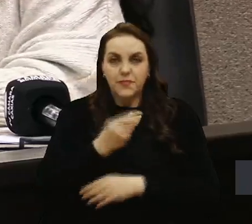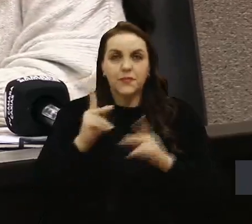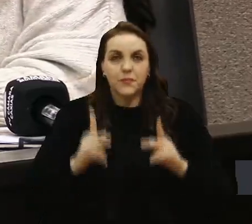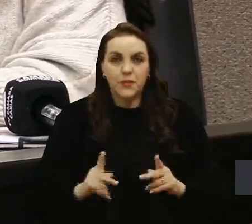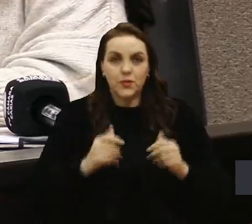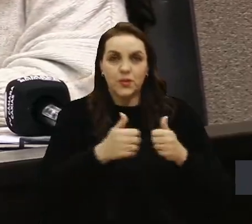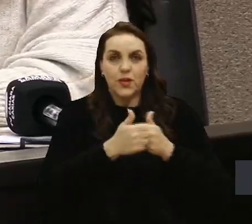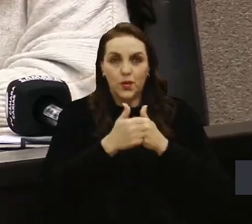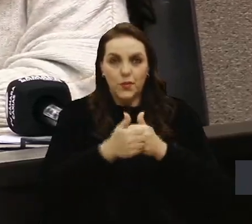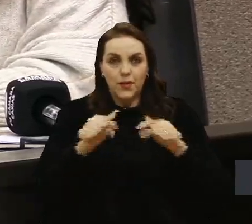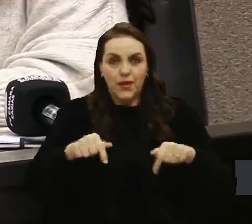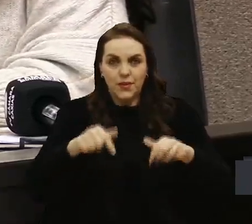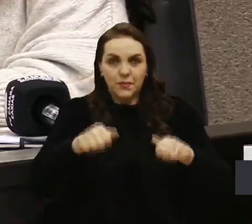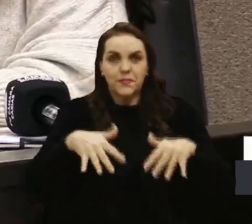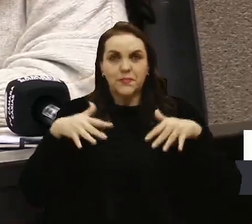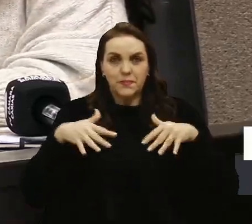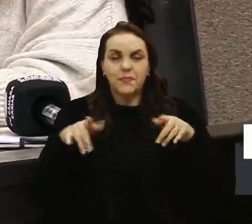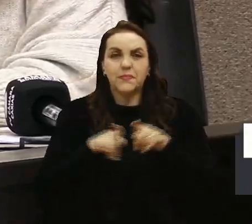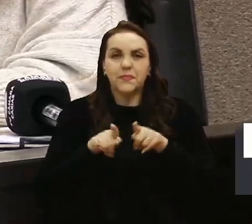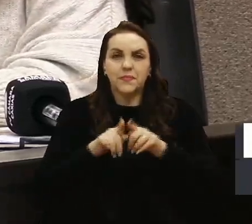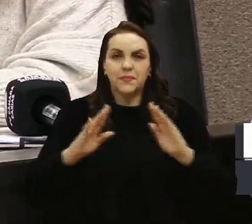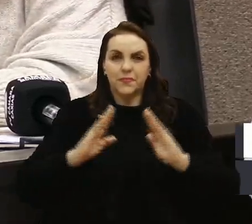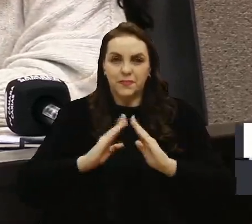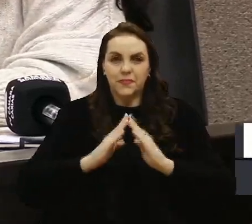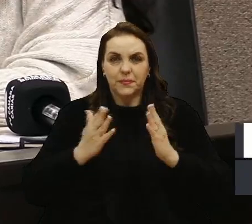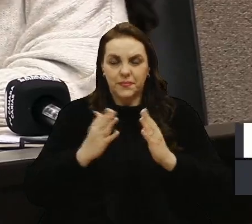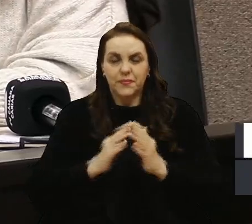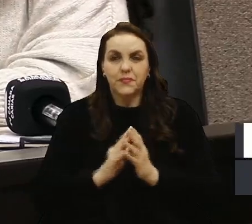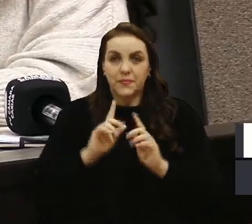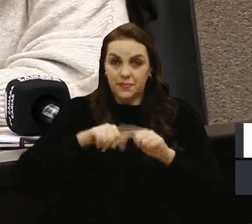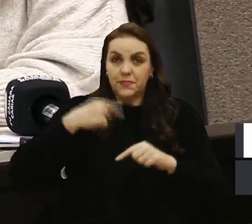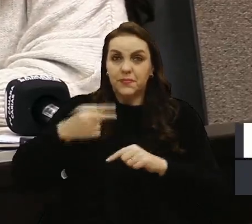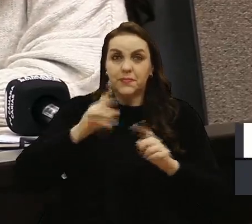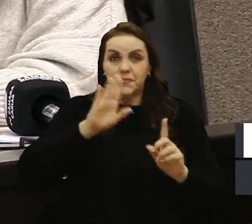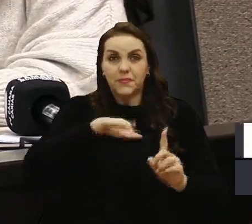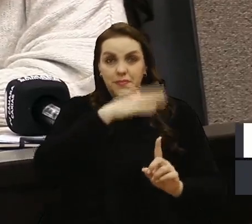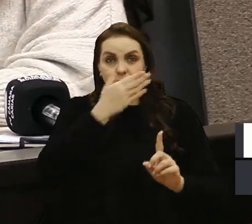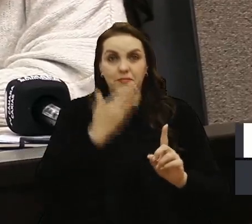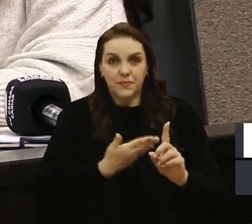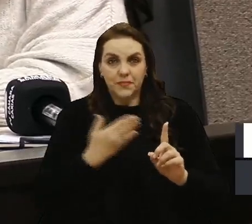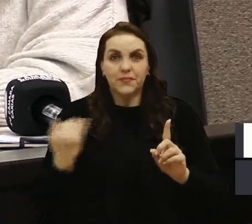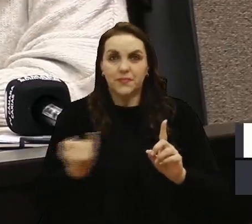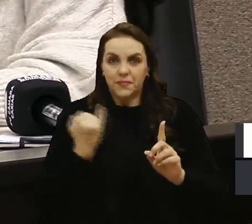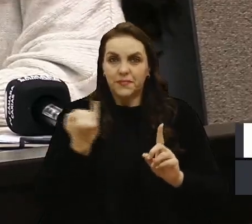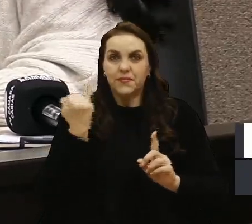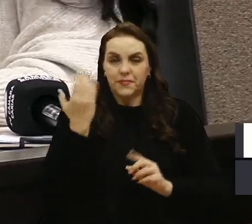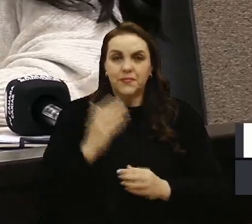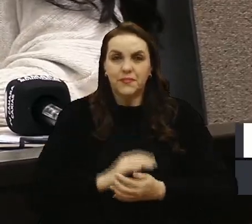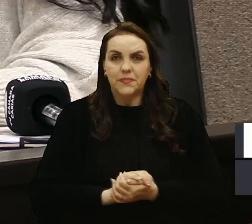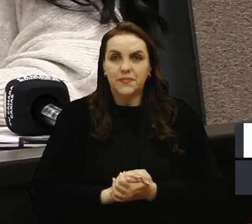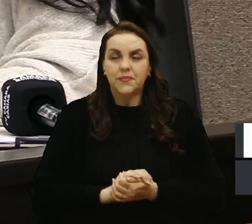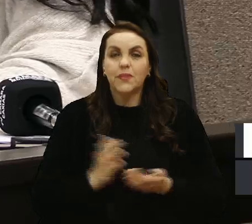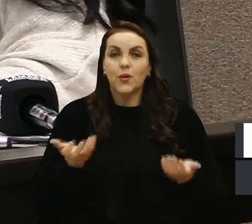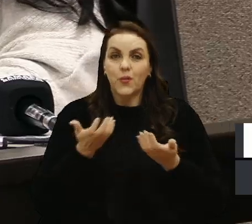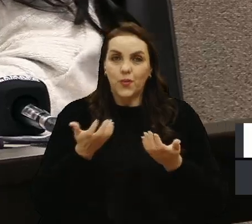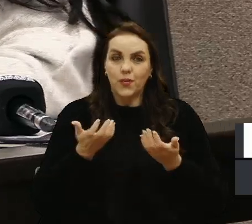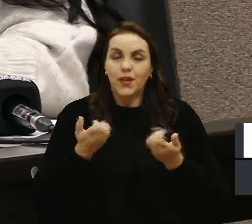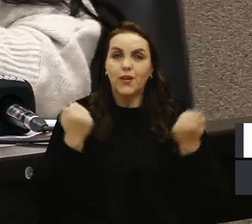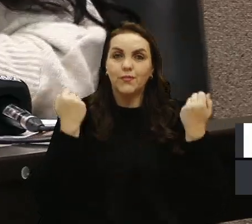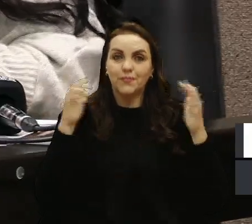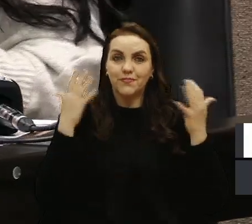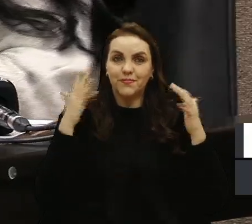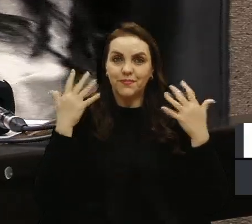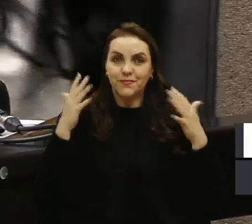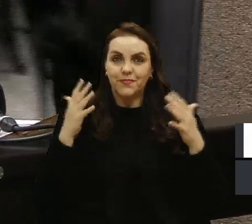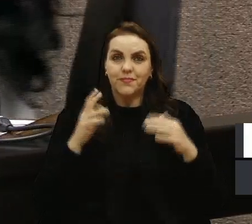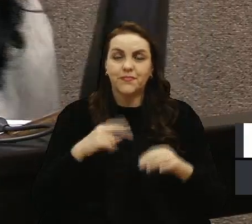no plenário e também em casa, logo mais teremos uma homenagem importante, mas aqui eu quero fazer um voto de congratulações